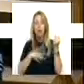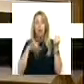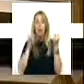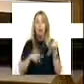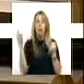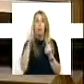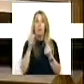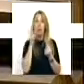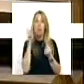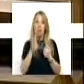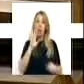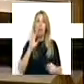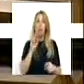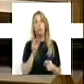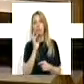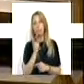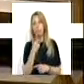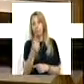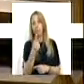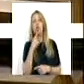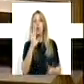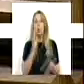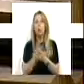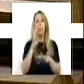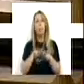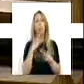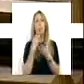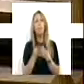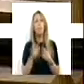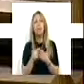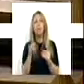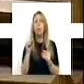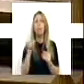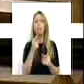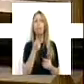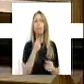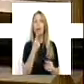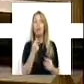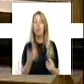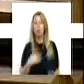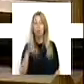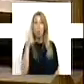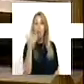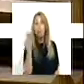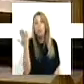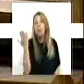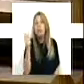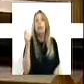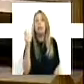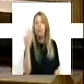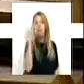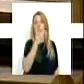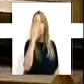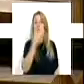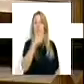palavra e última relativamente à matéria do Reino Unido. Quando e se a negociação passa